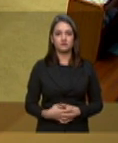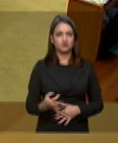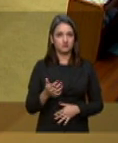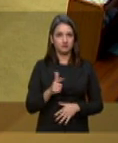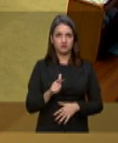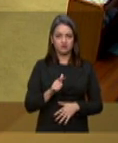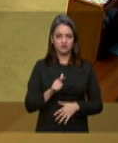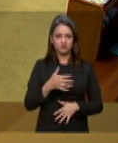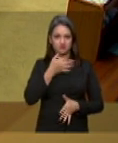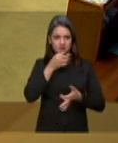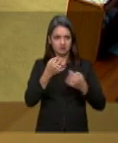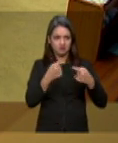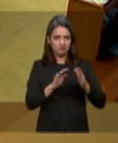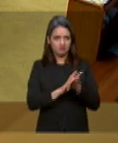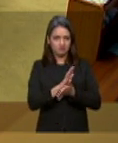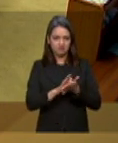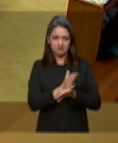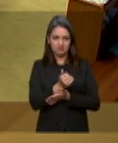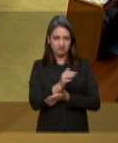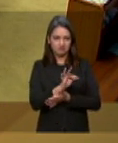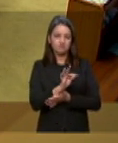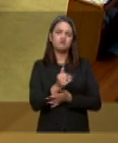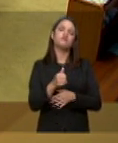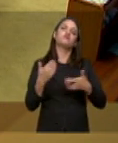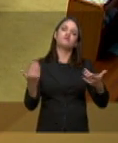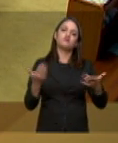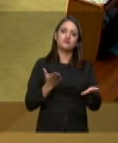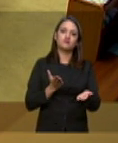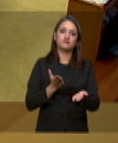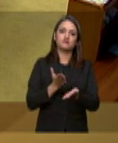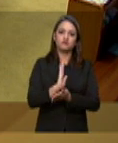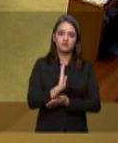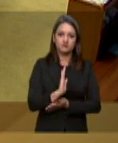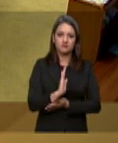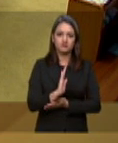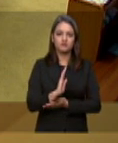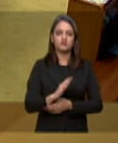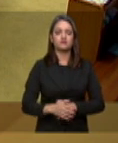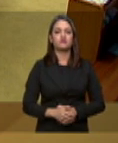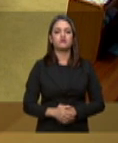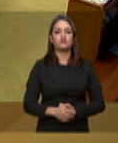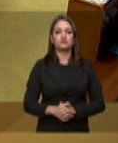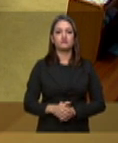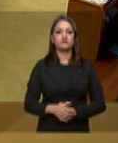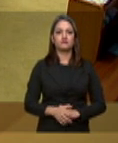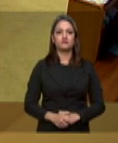havendo nenhuma objeção à ata, eu a considero aprovada